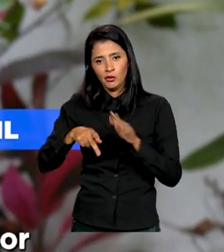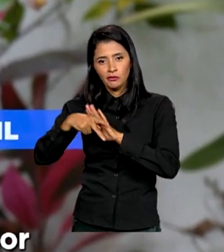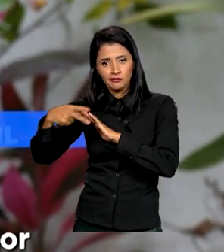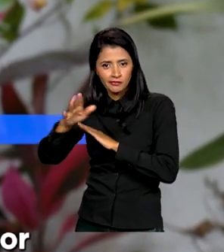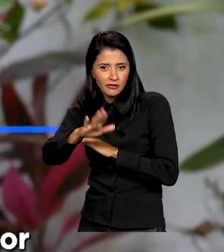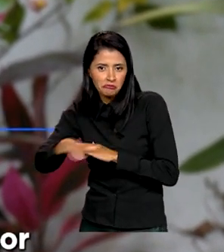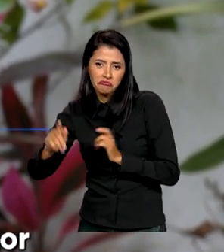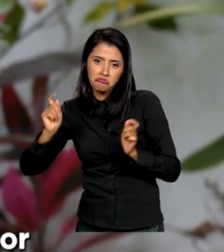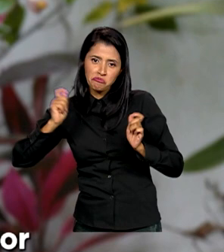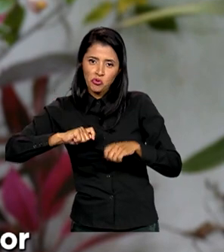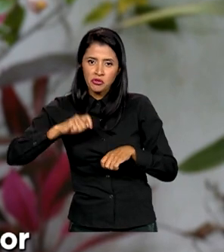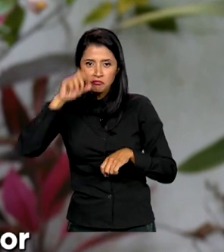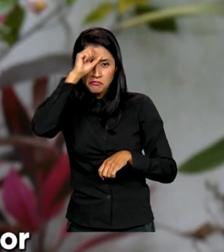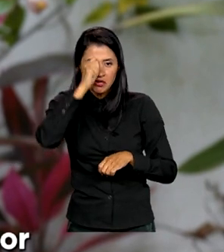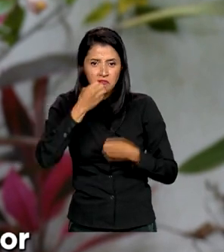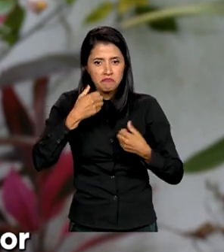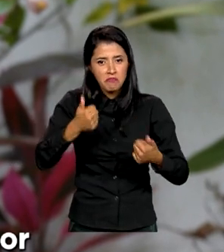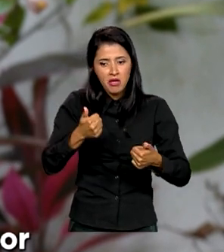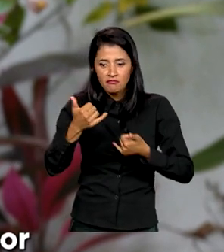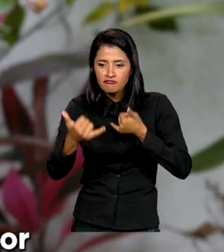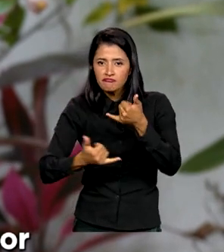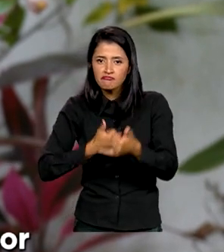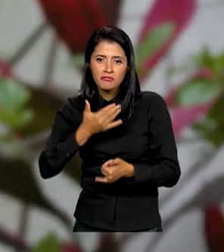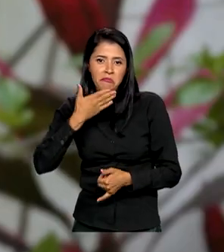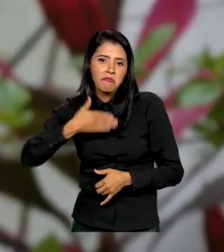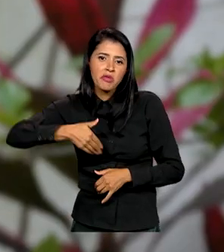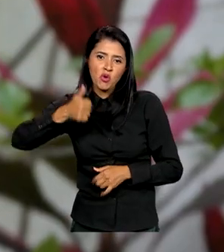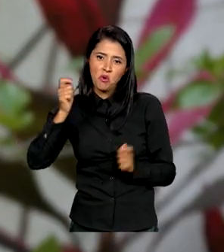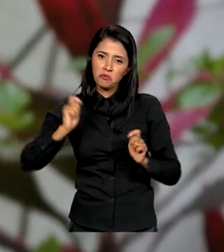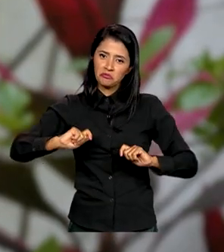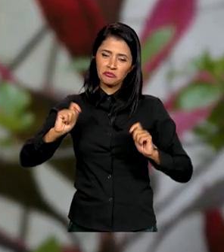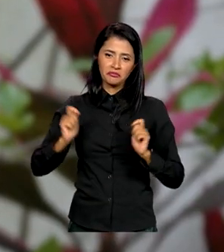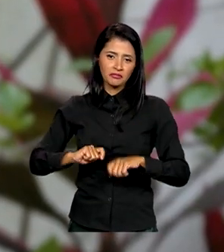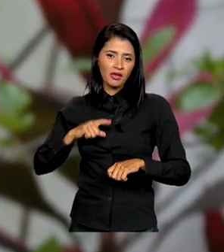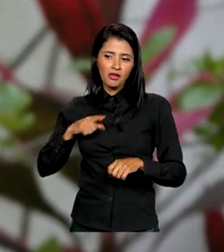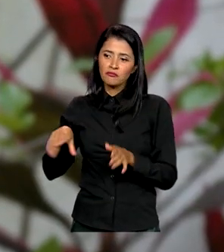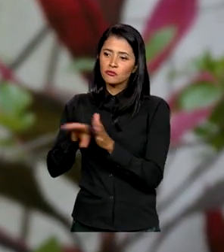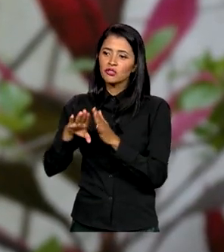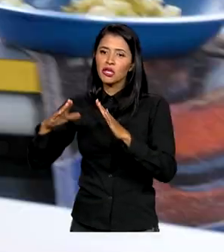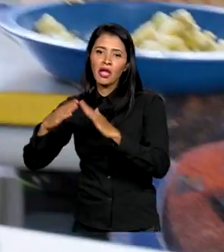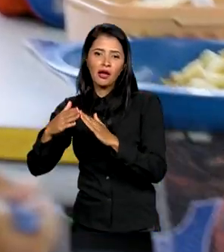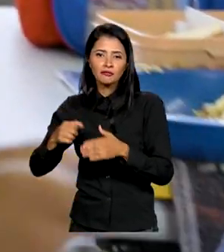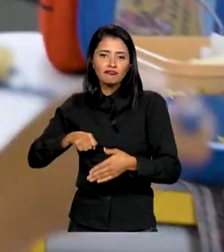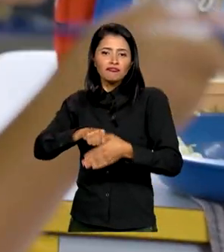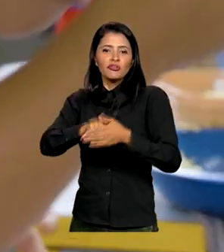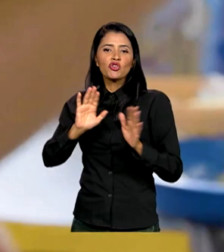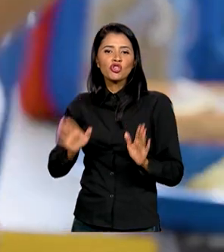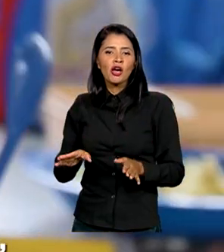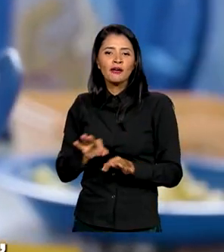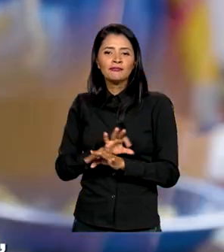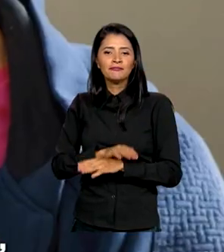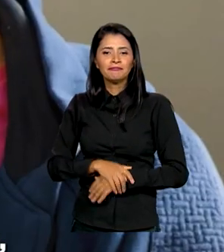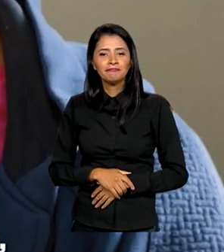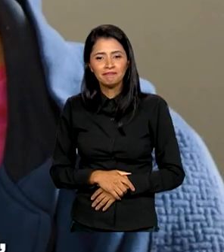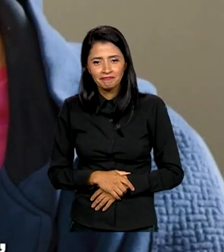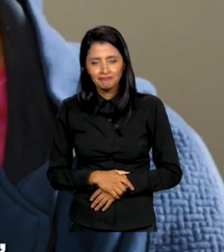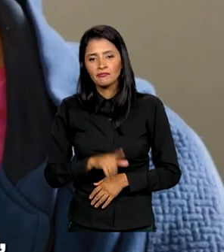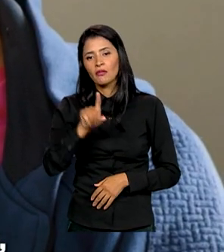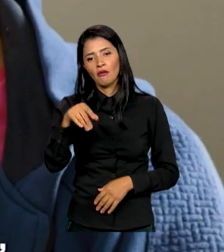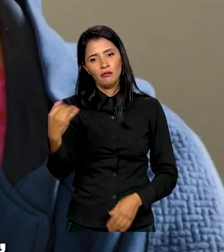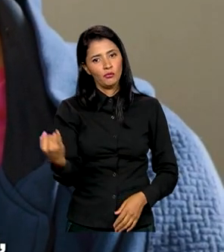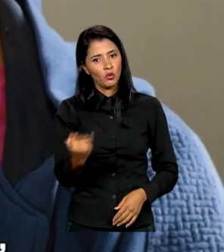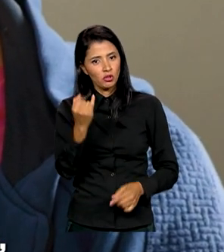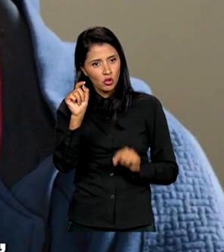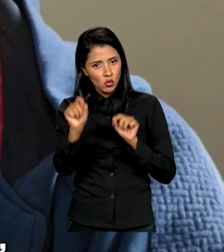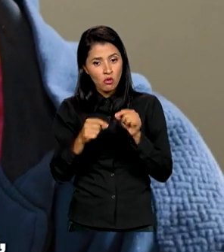crianças. Vão poder aprender bem, brincar melhor e chegar em casa sempre com a barriga cheinha. Então é importantíssimo